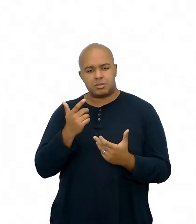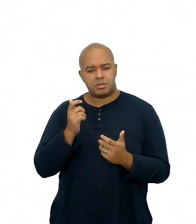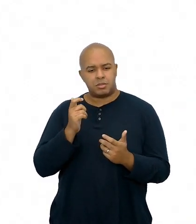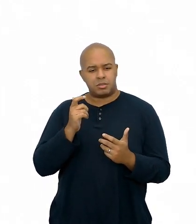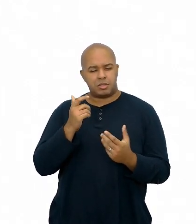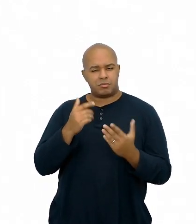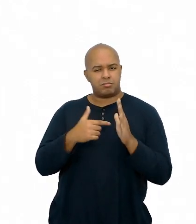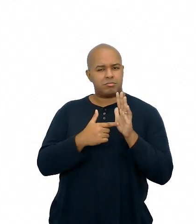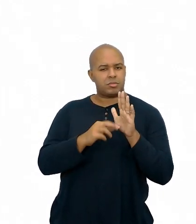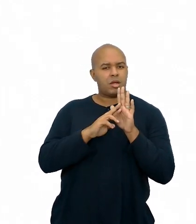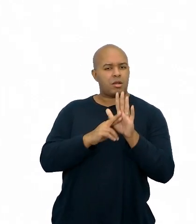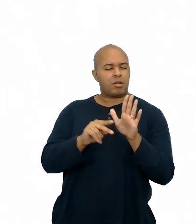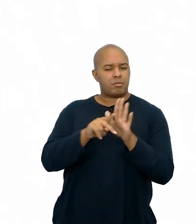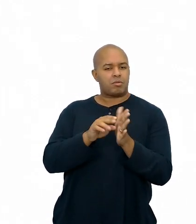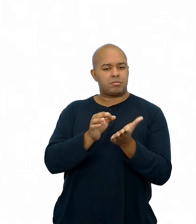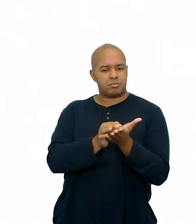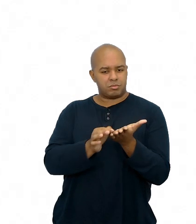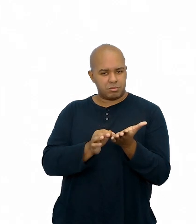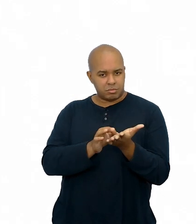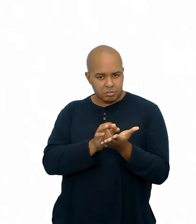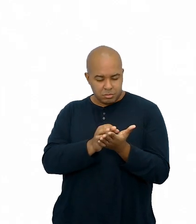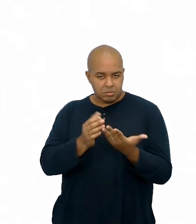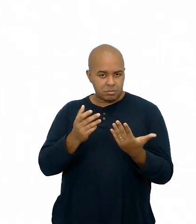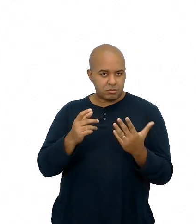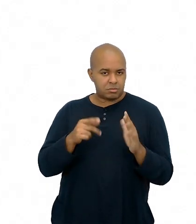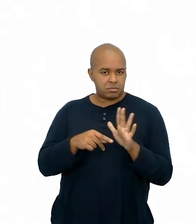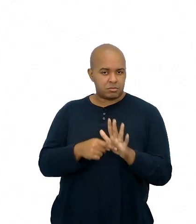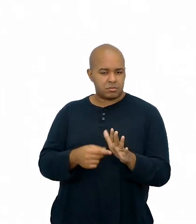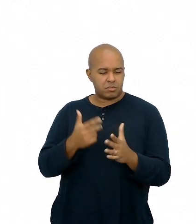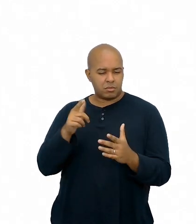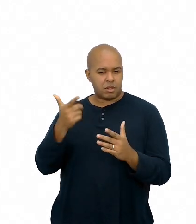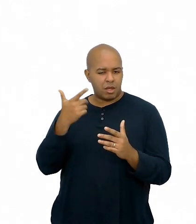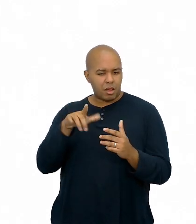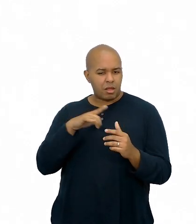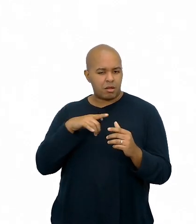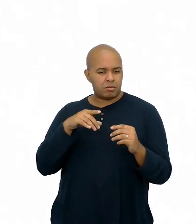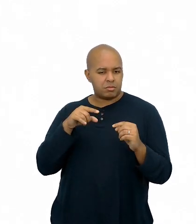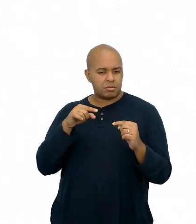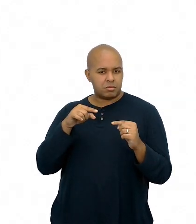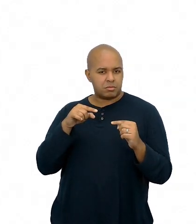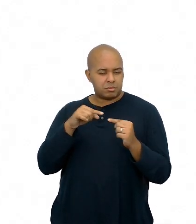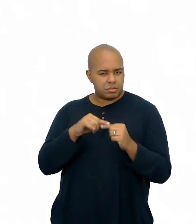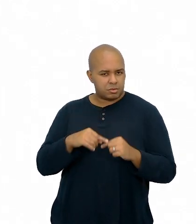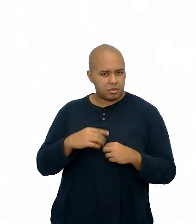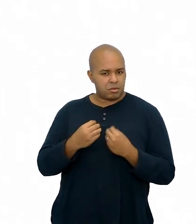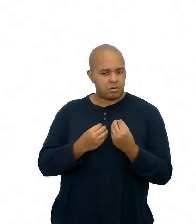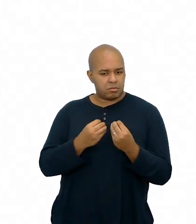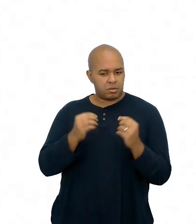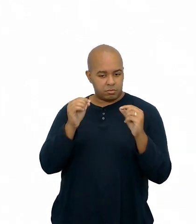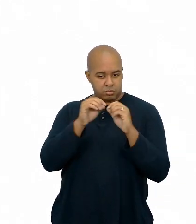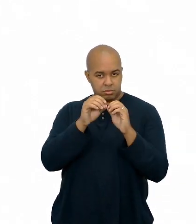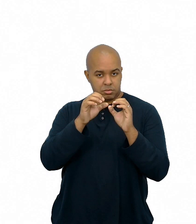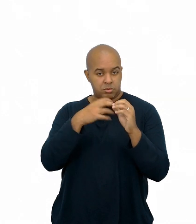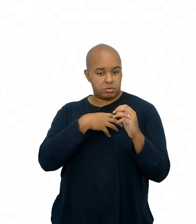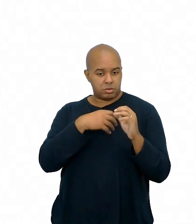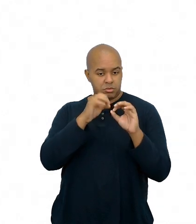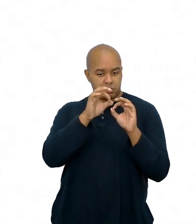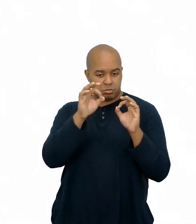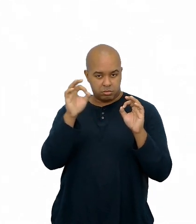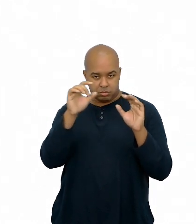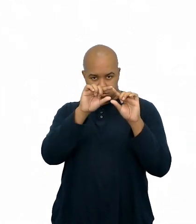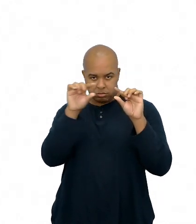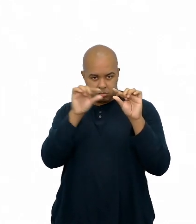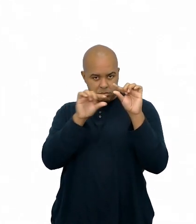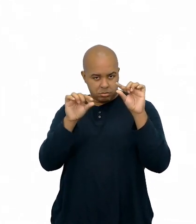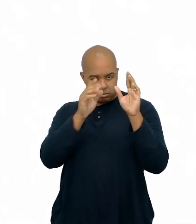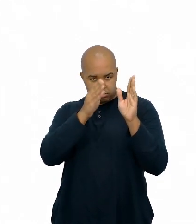a representação dessas moedas, né, elas estão aqui colocadas de forma, né, em linhas,